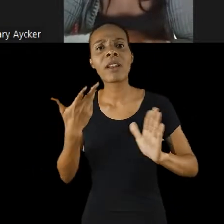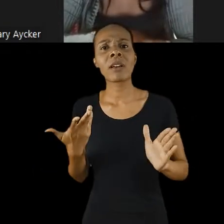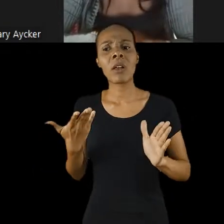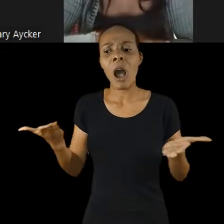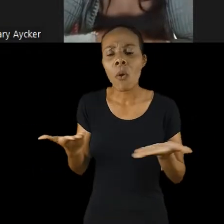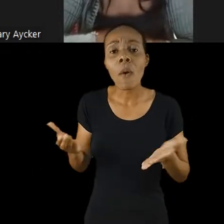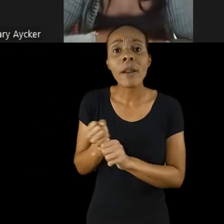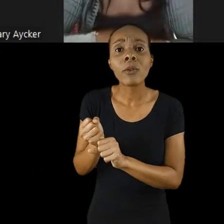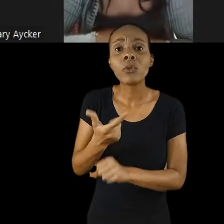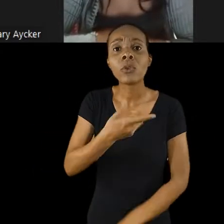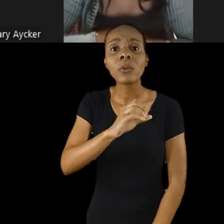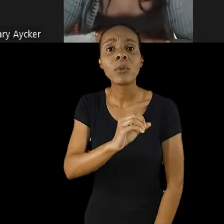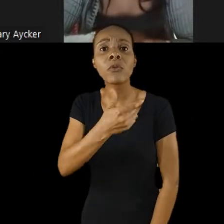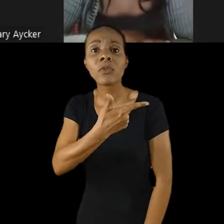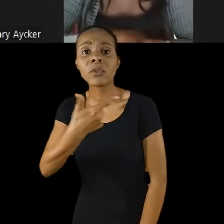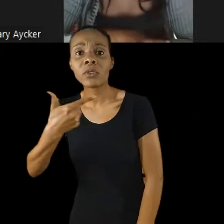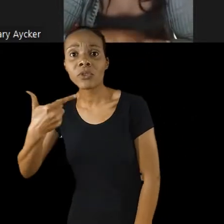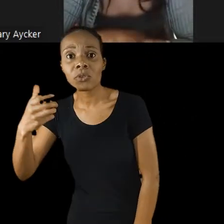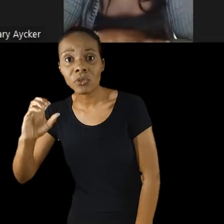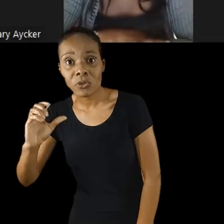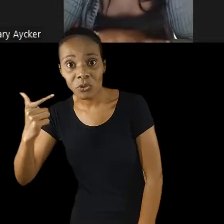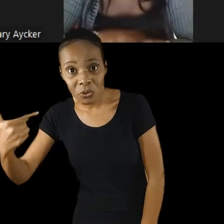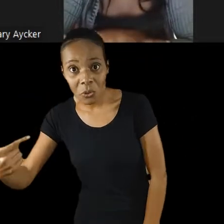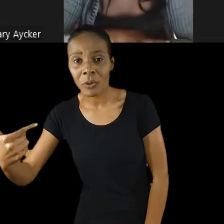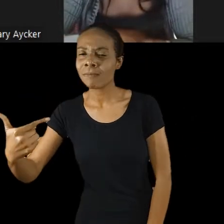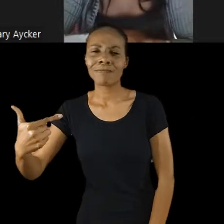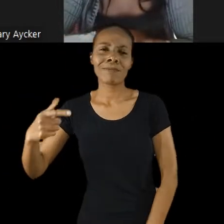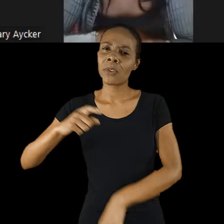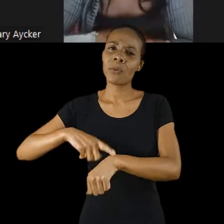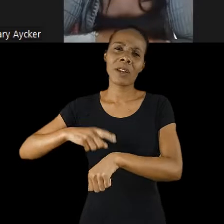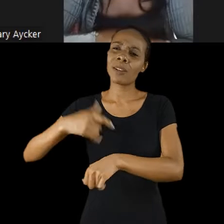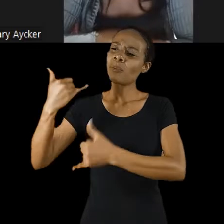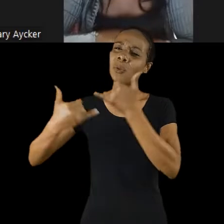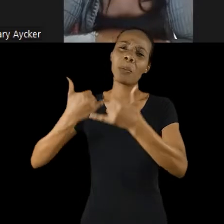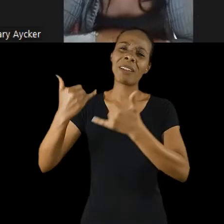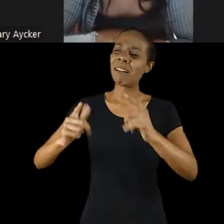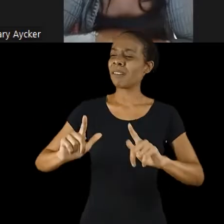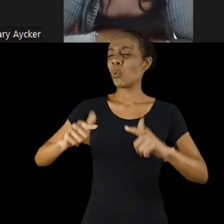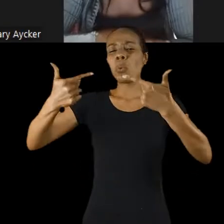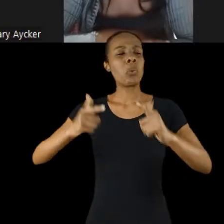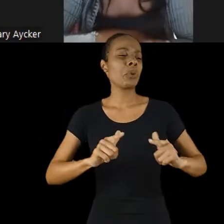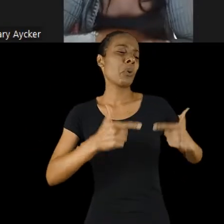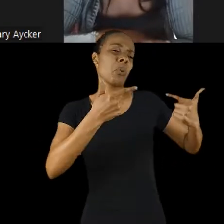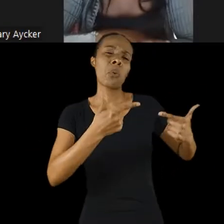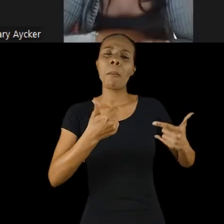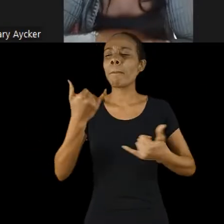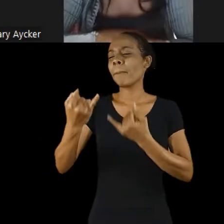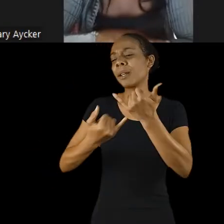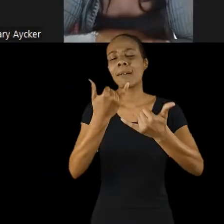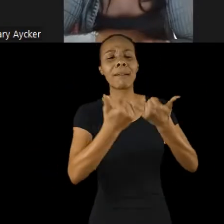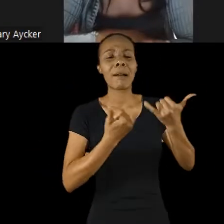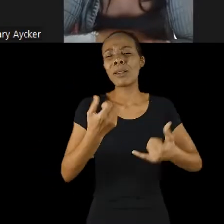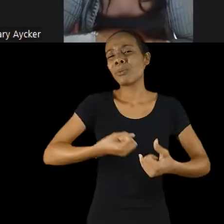mais tempo nenhum da gente estar brincando de ser militante, brincando de ser poeta, brincando de